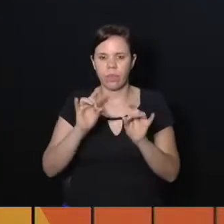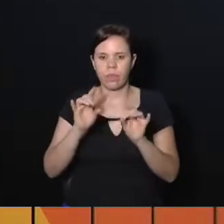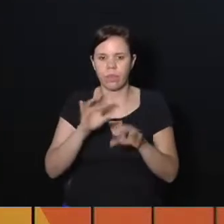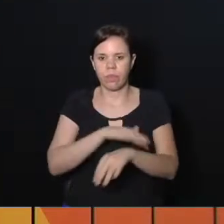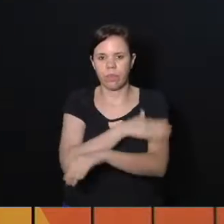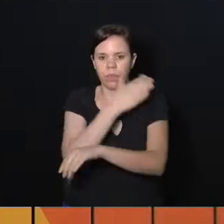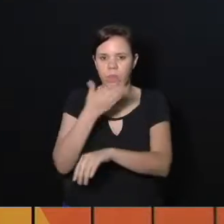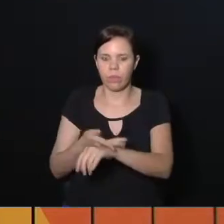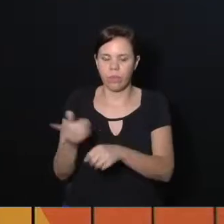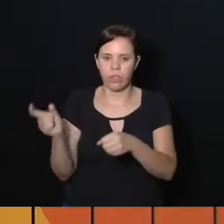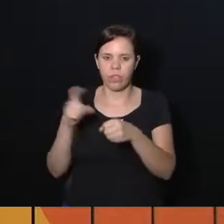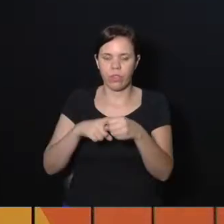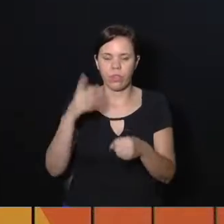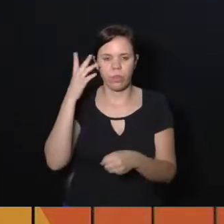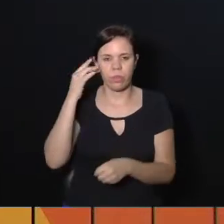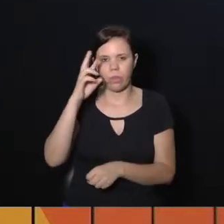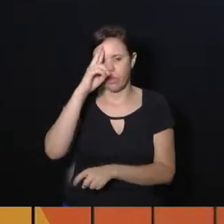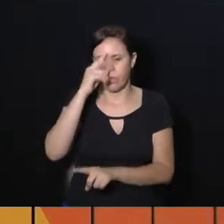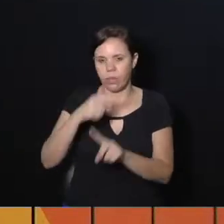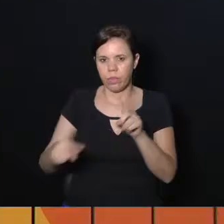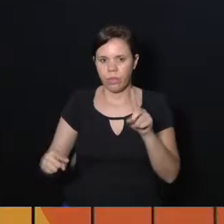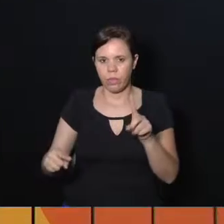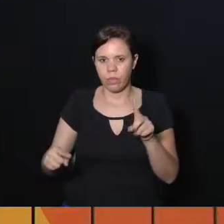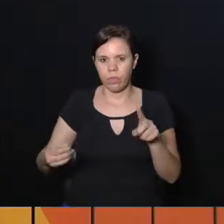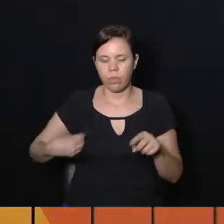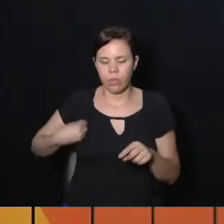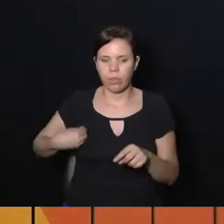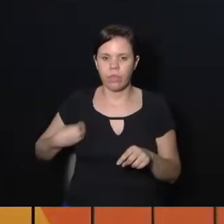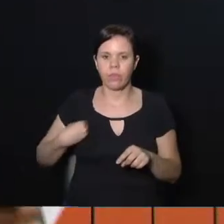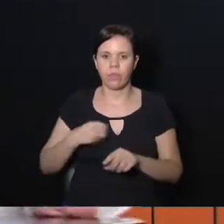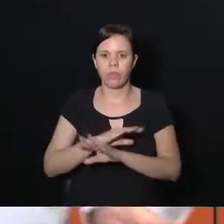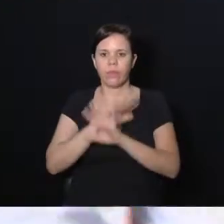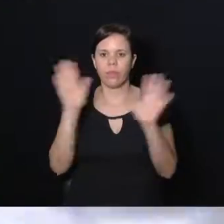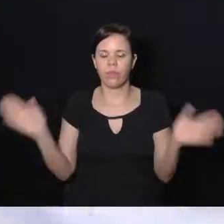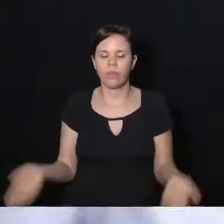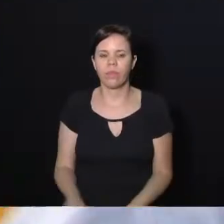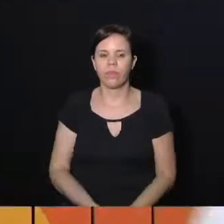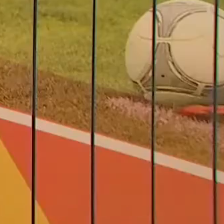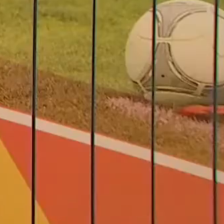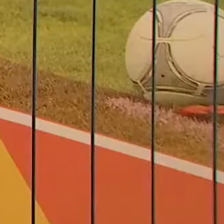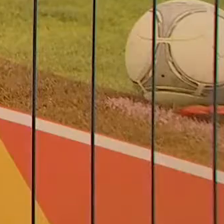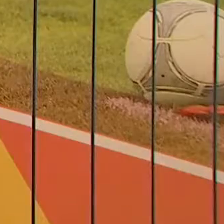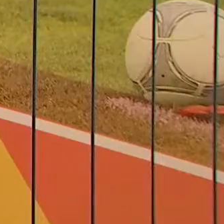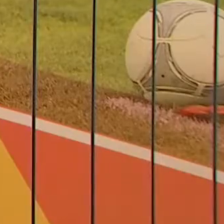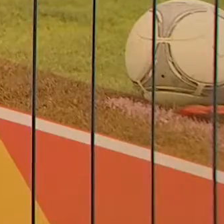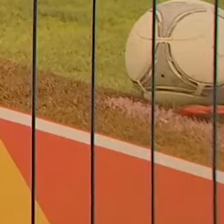do dia. Eu volto amanhã ao 12:30 ao vivo, hein? Até lá. Tchau, tchau.